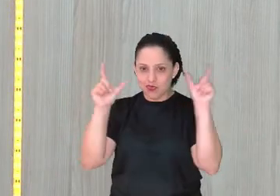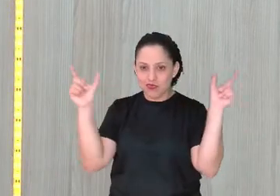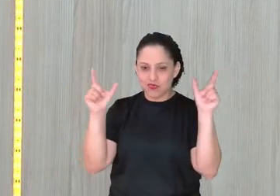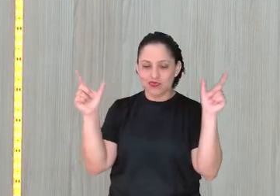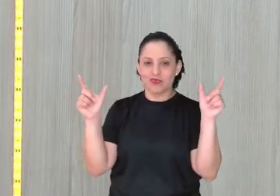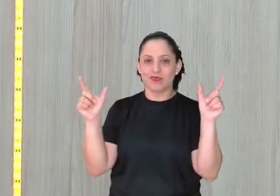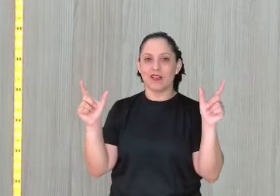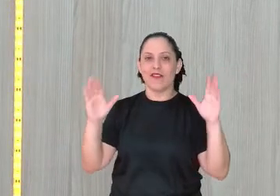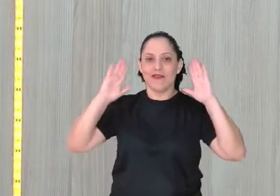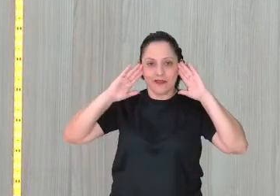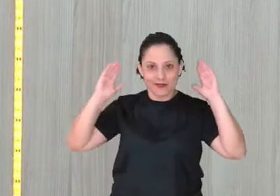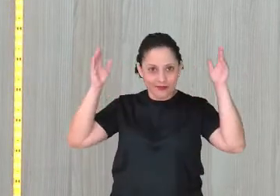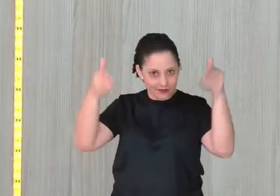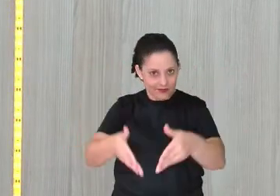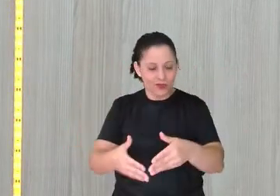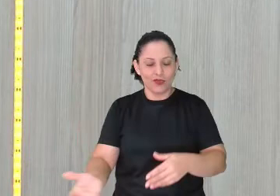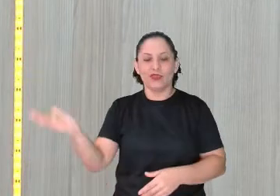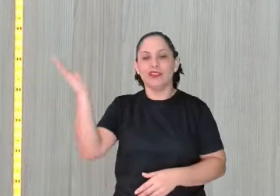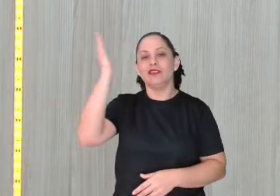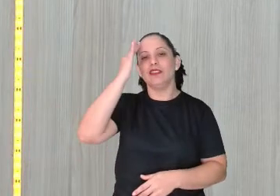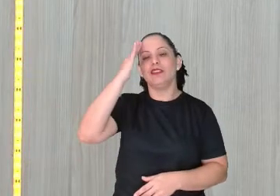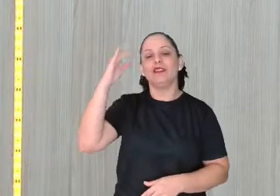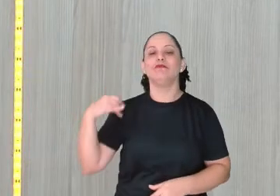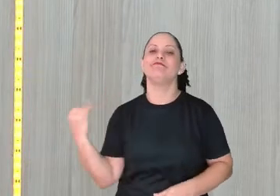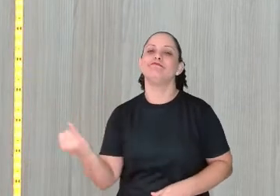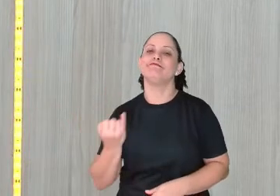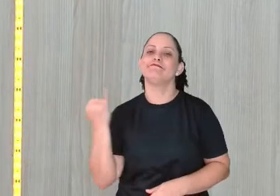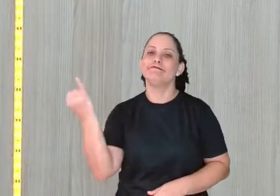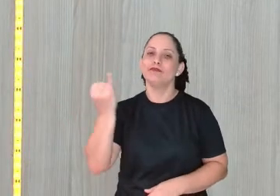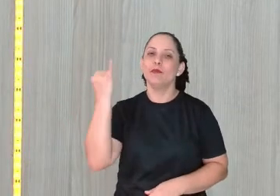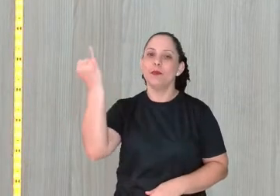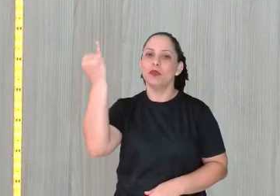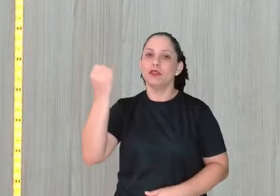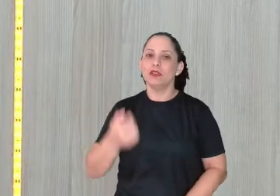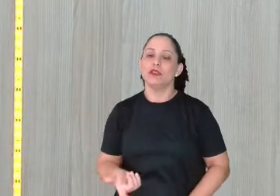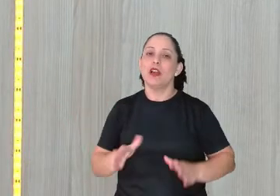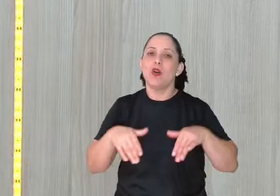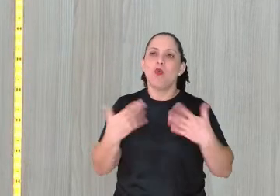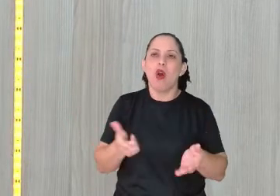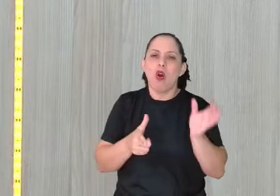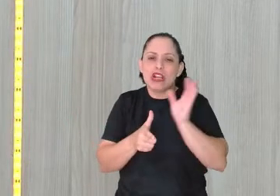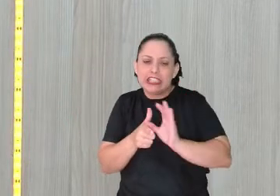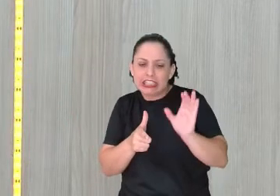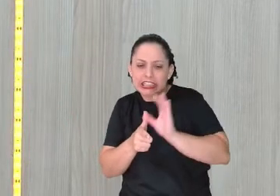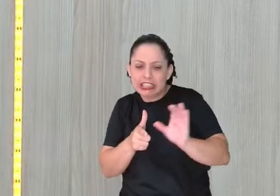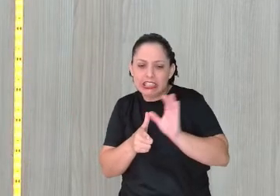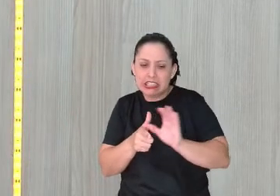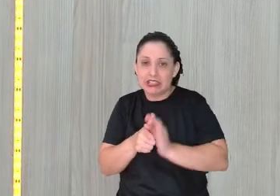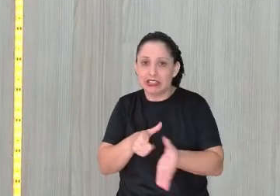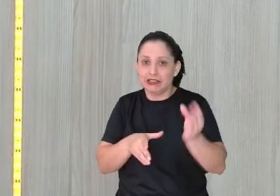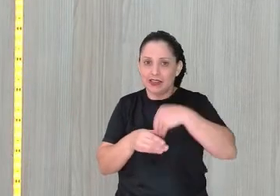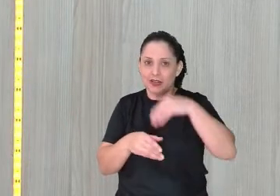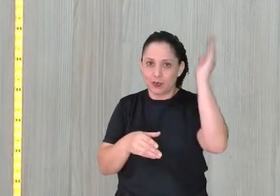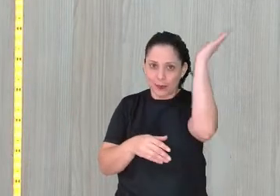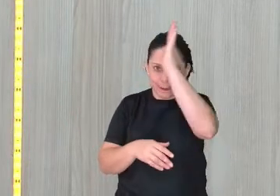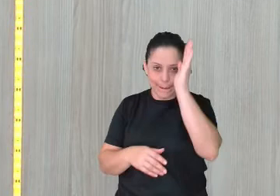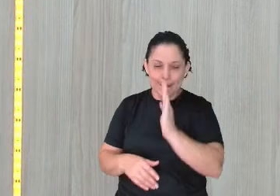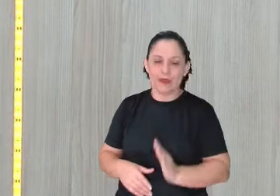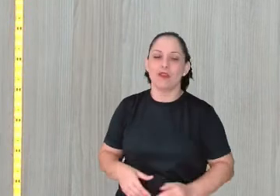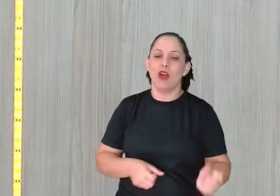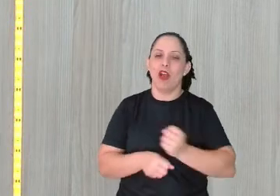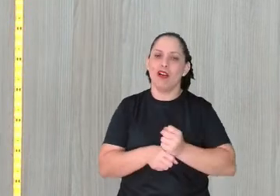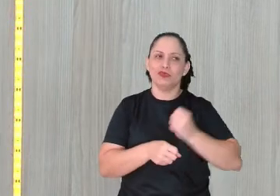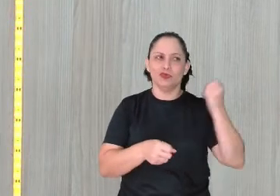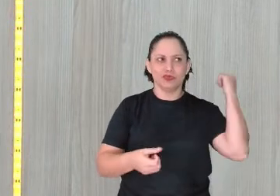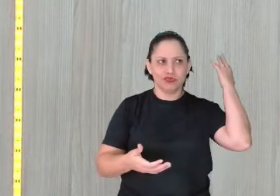né, para entender que a importância, a crise ambiental do qual a gente está inserido veio de uns anos para cá, mas ainda